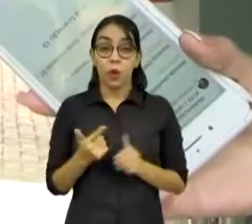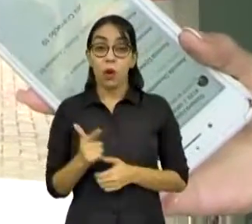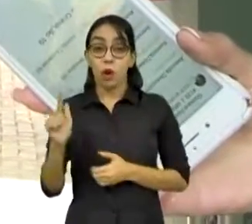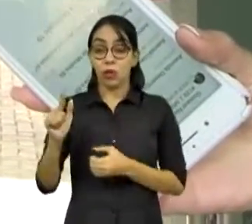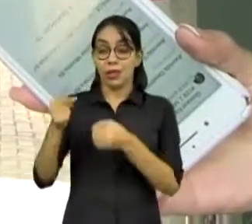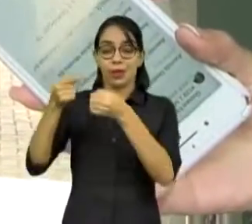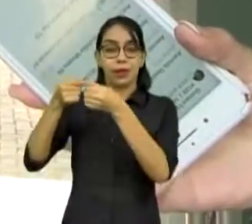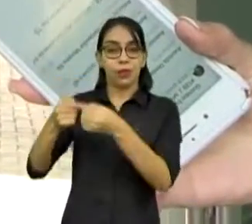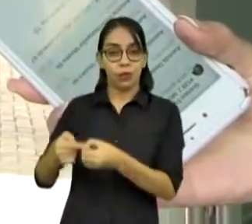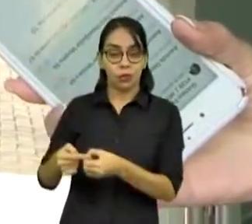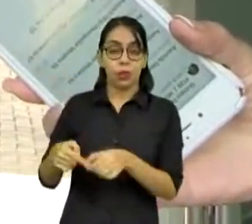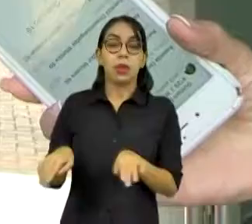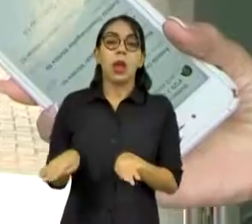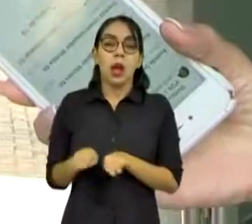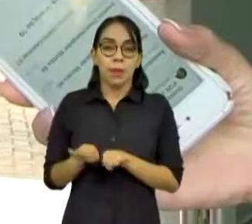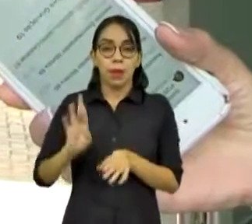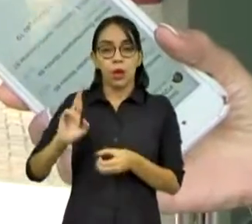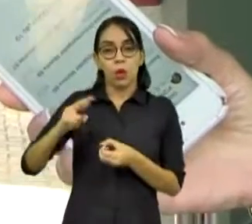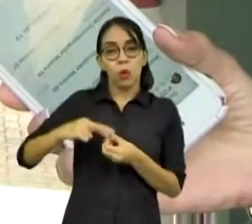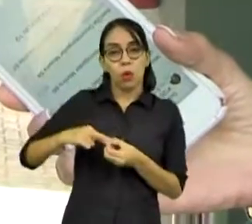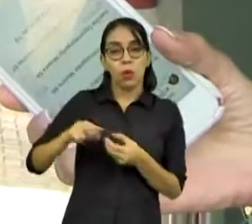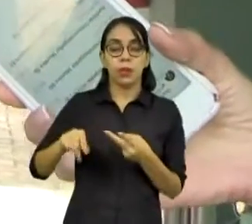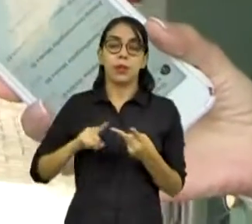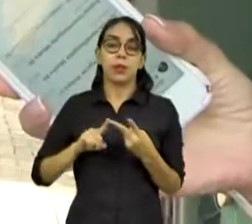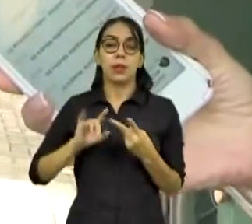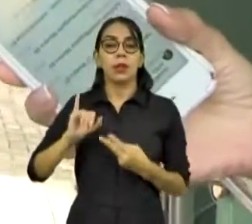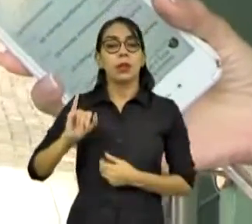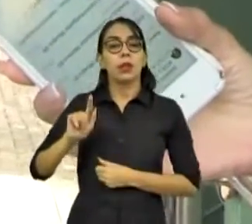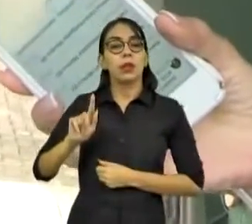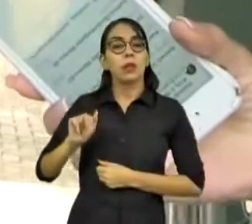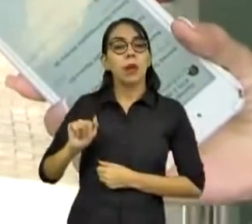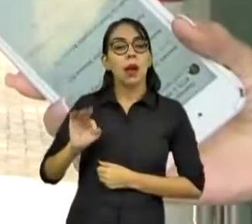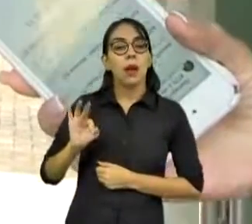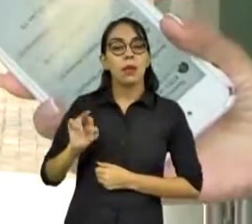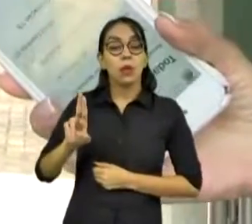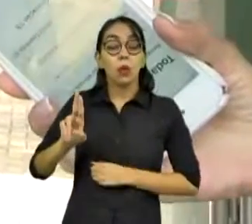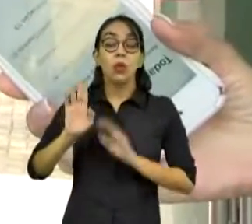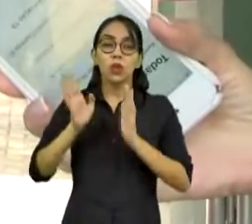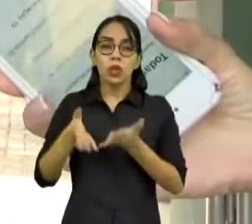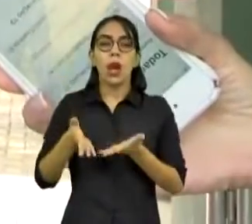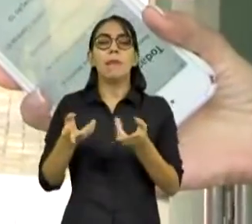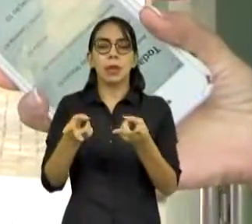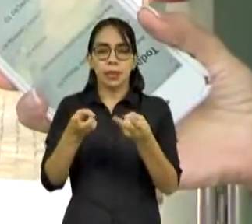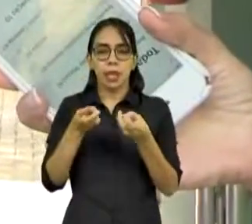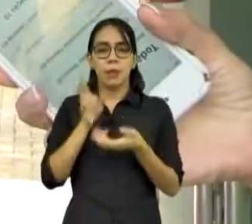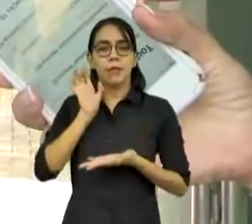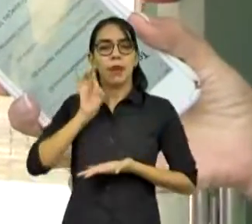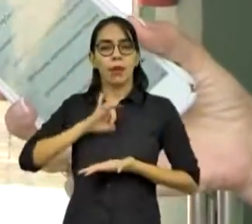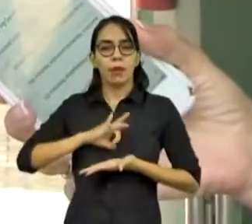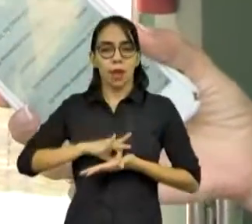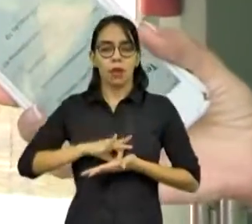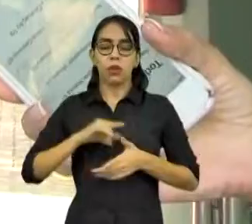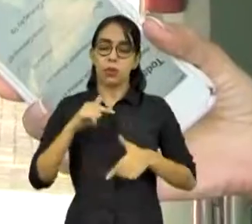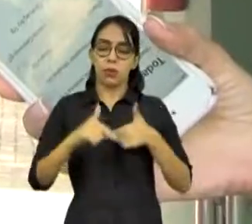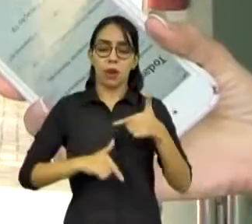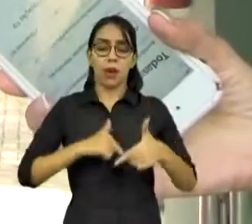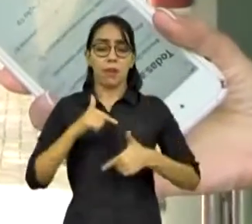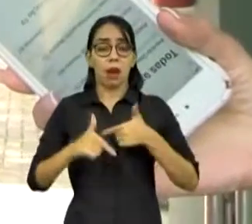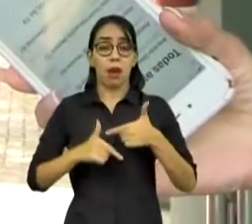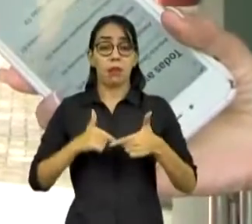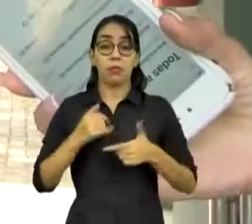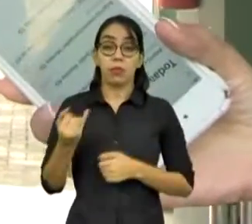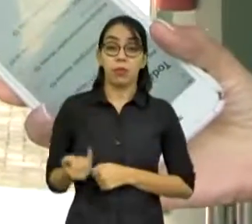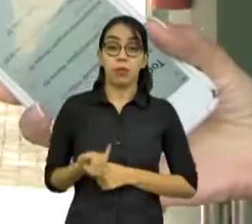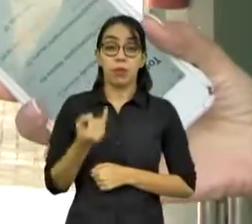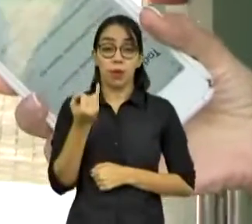em Russas, né, em Iguatu. Então, acho que aqui fica muito claro, assim, que há um trabalho realmente muito importante para o policial